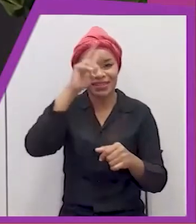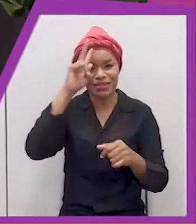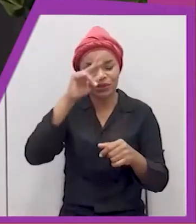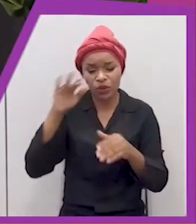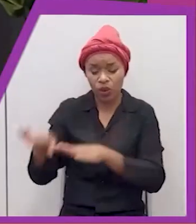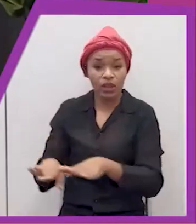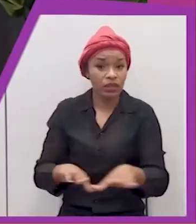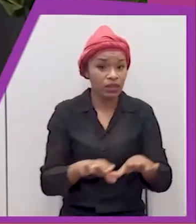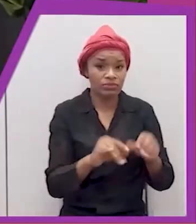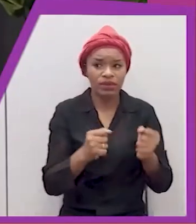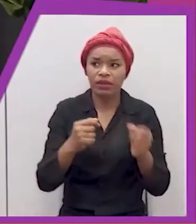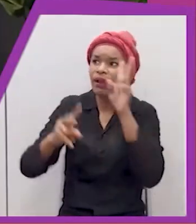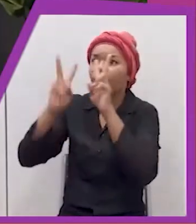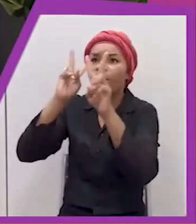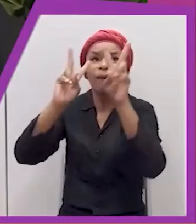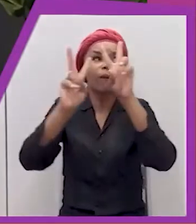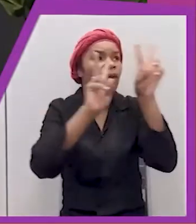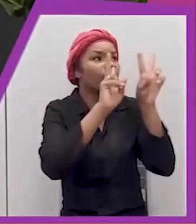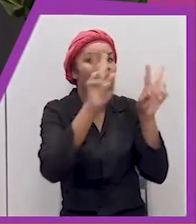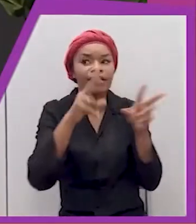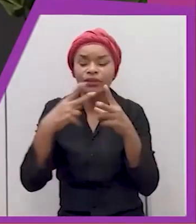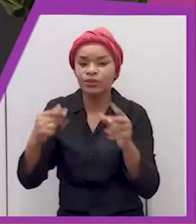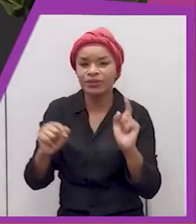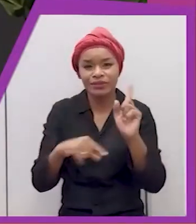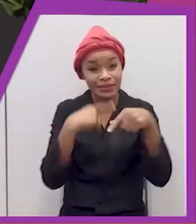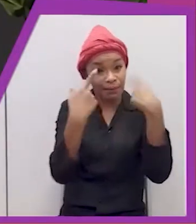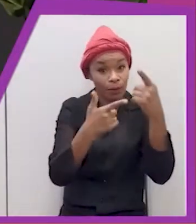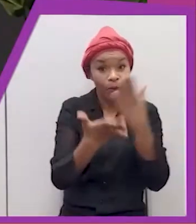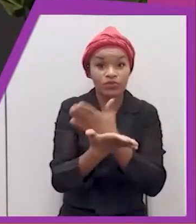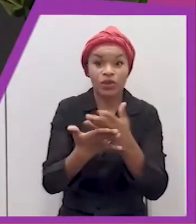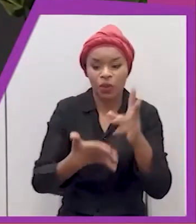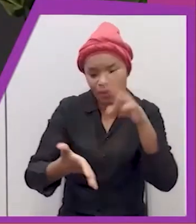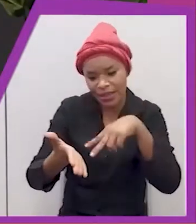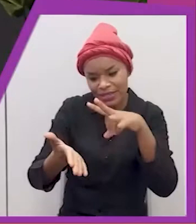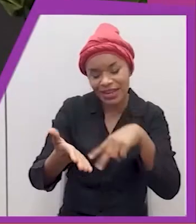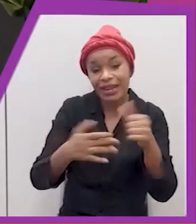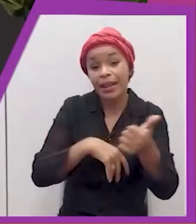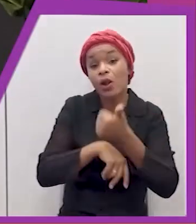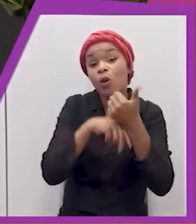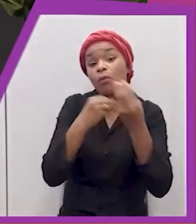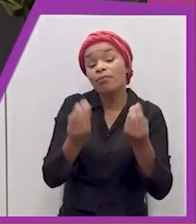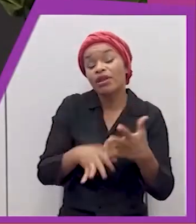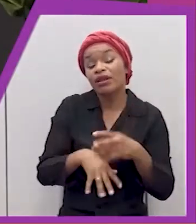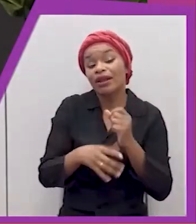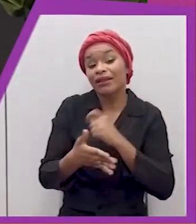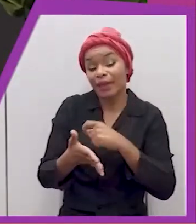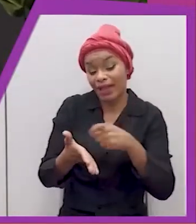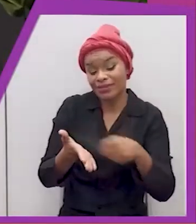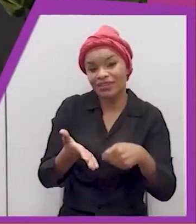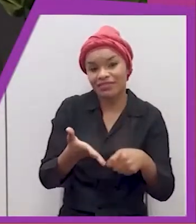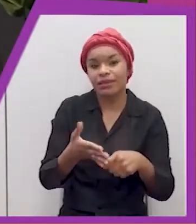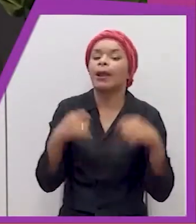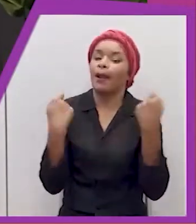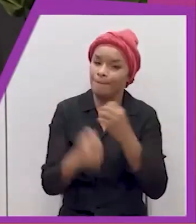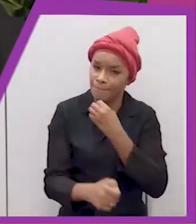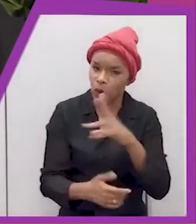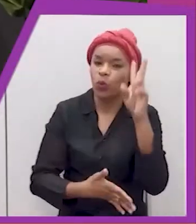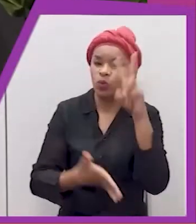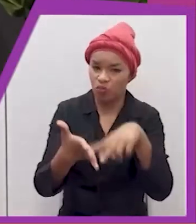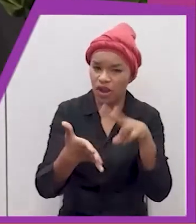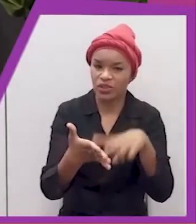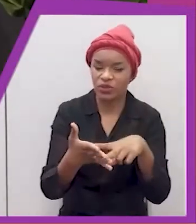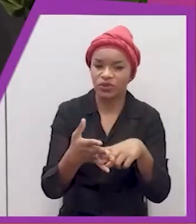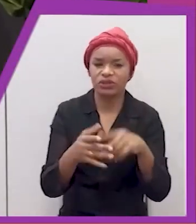E à medida que ela pingava pingava pingava corria corria corria formava um rio que quer dizer essa história